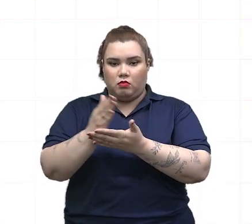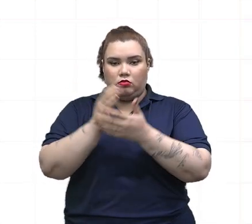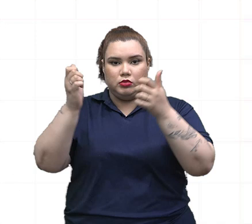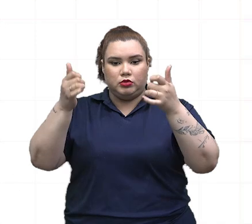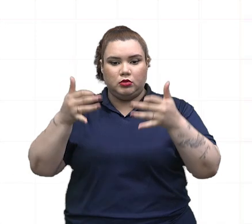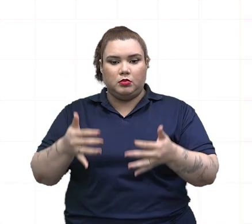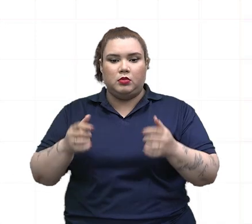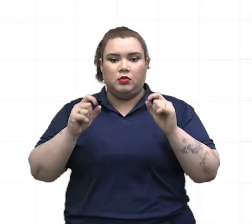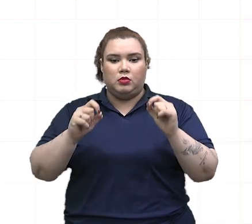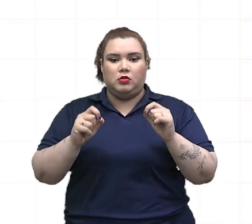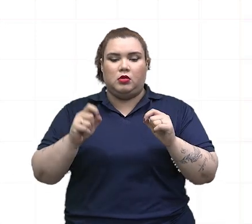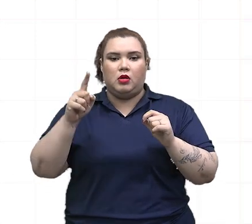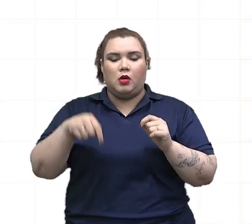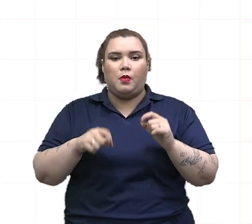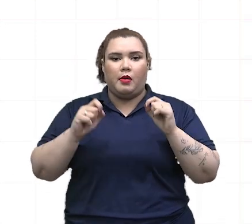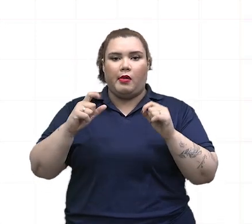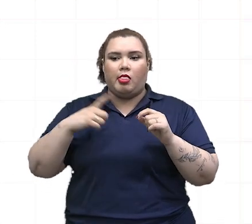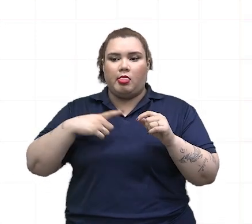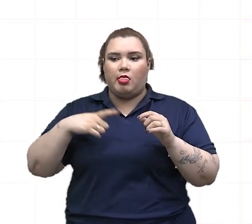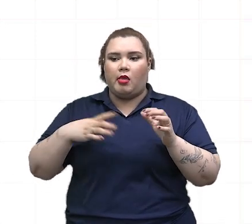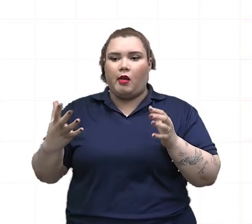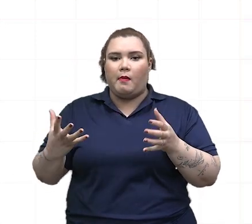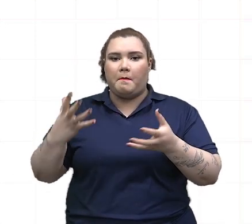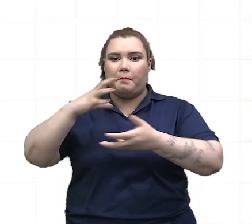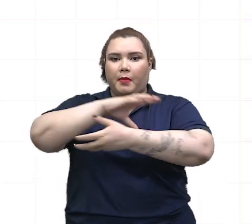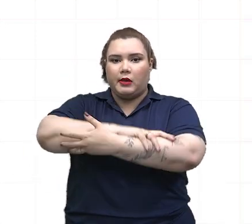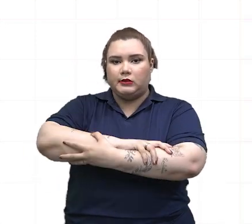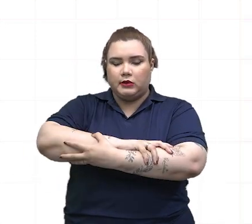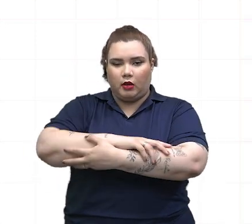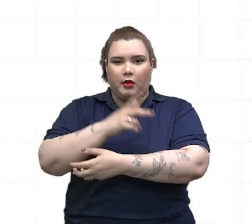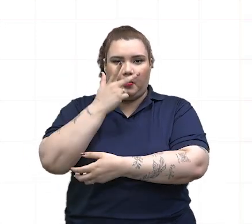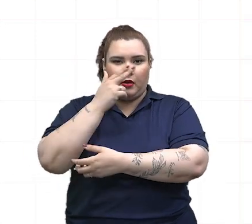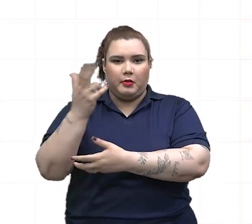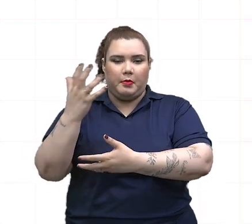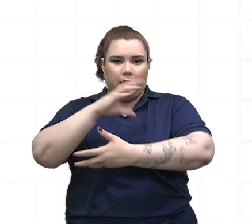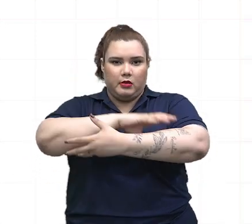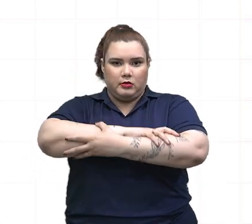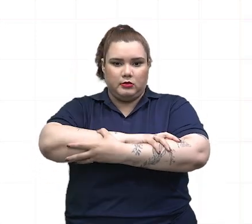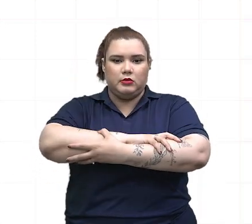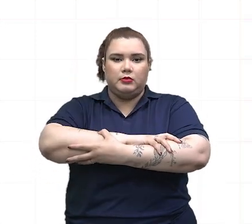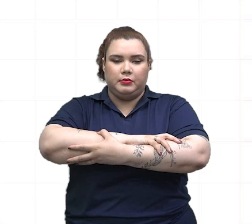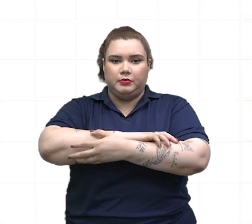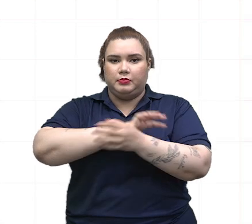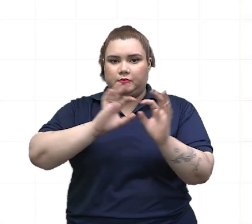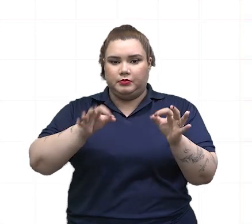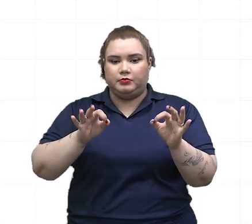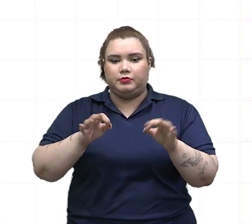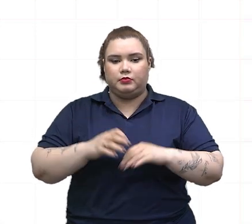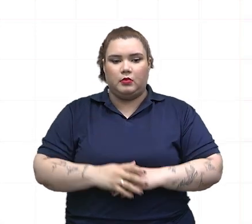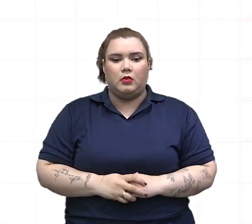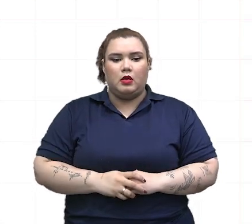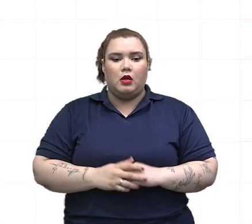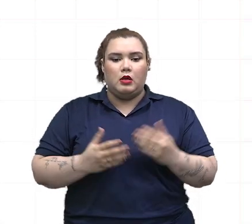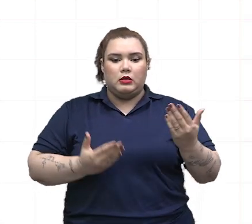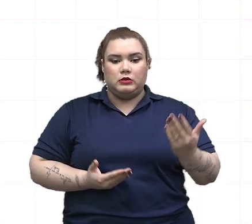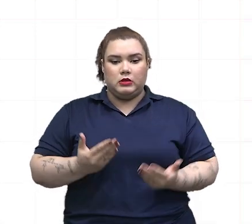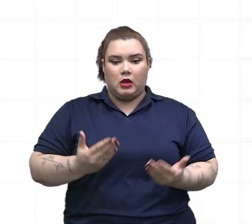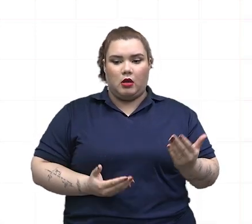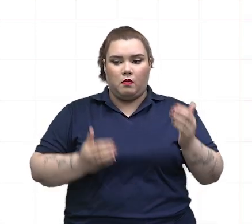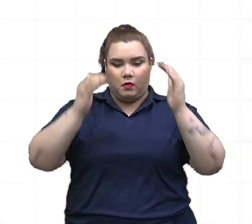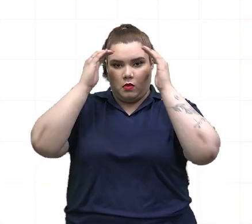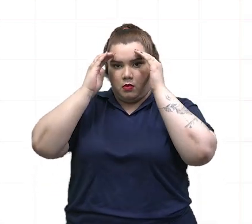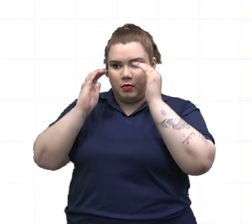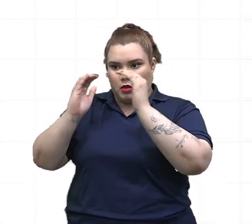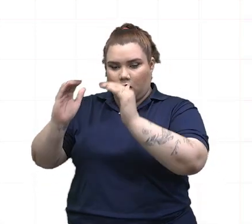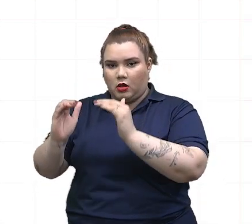laços de fidelidade. Servo para o senhor e do senhor, então, para